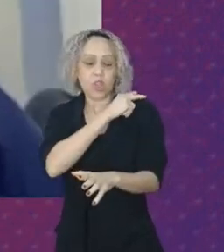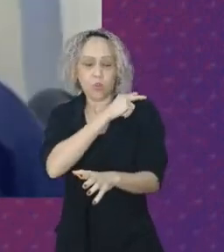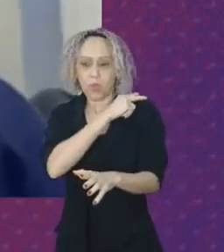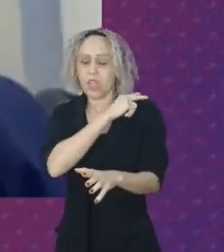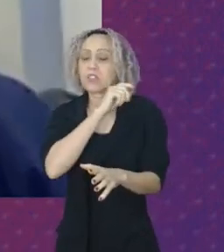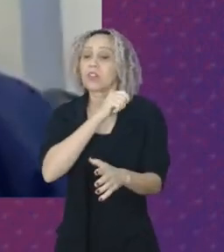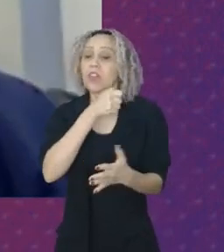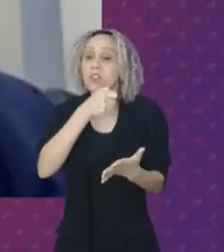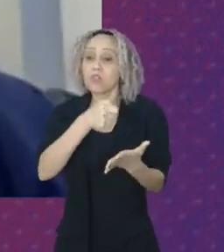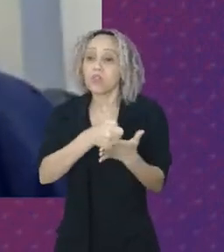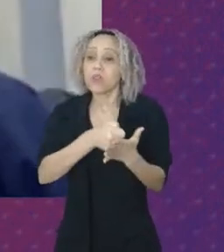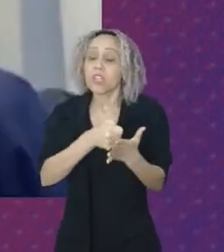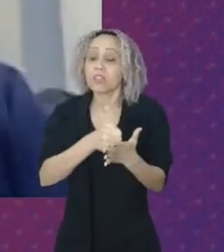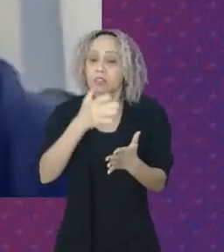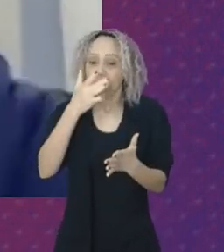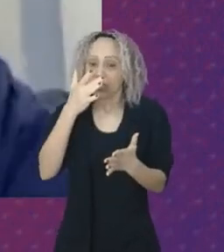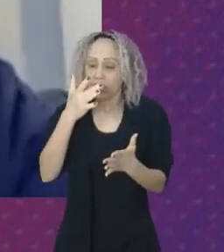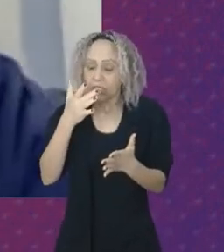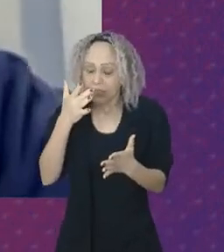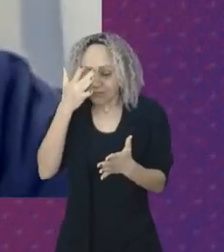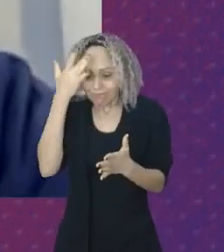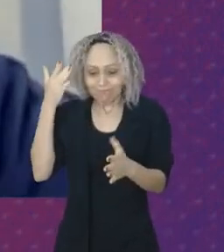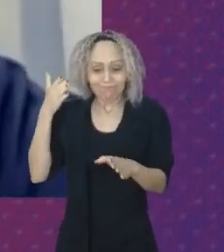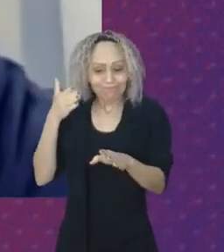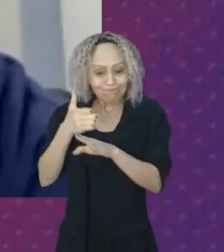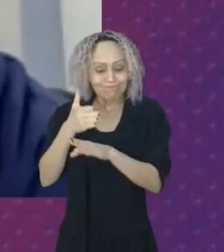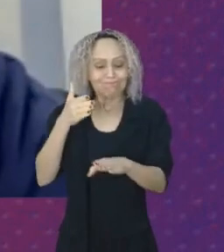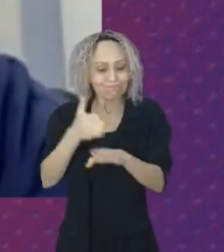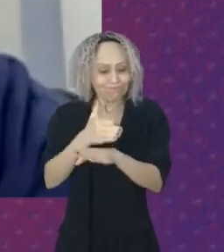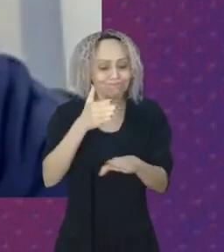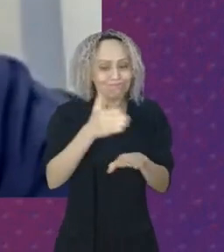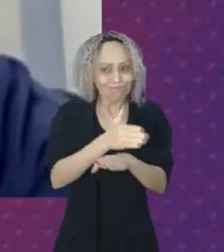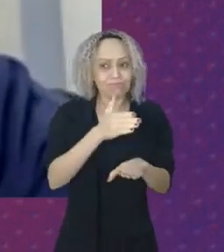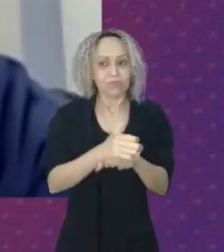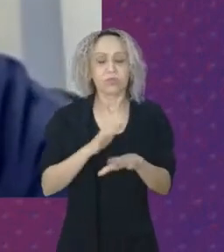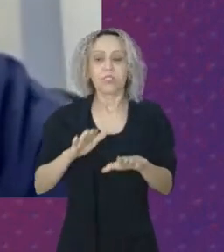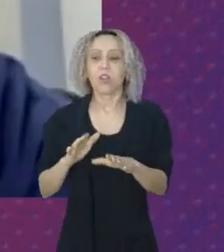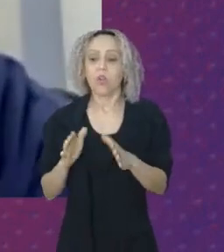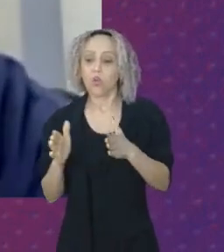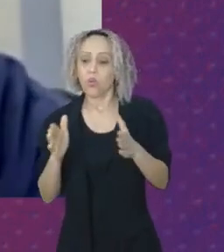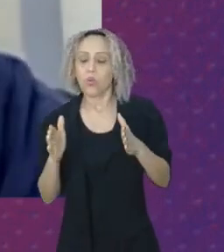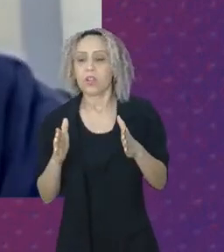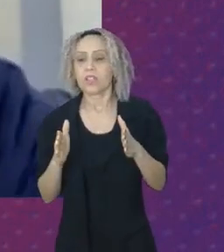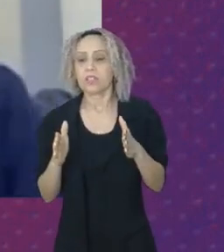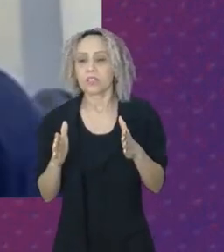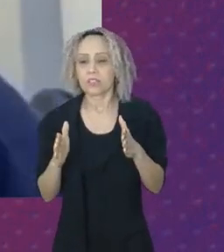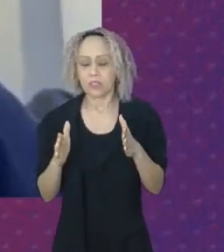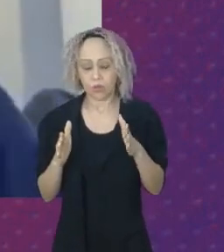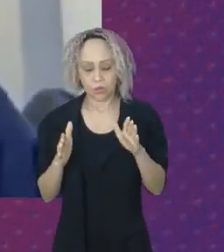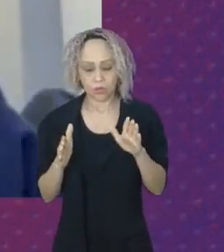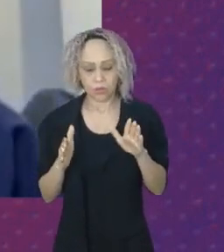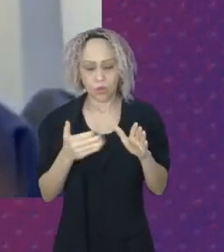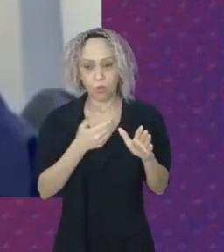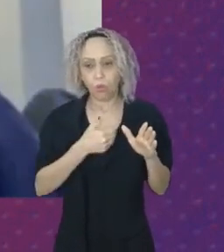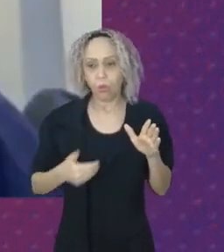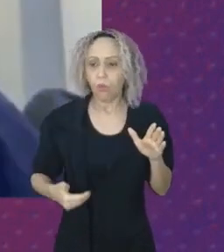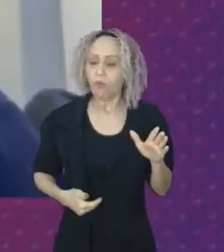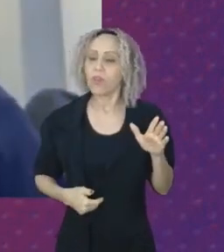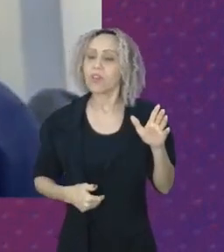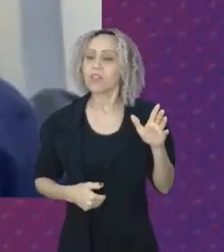Foi nesses governos que nós desenvolvemos o Fundeb, né? O Fundeb é a ferramenta do ponto de vista